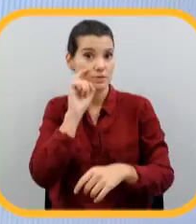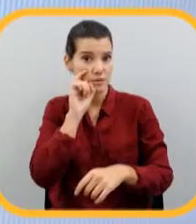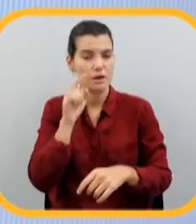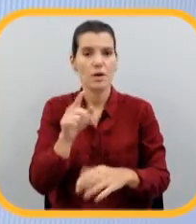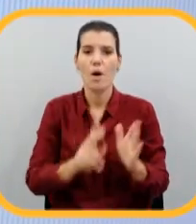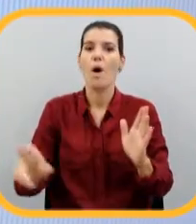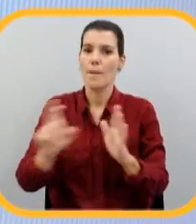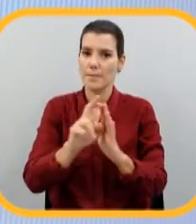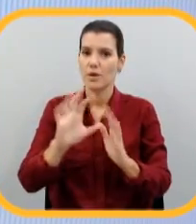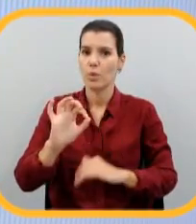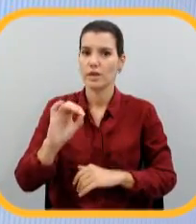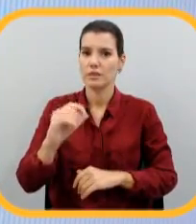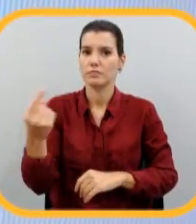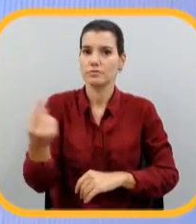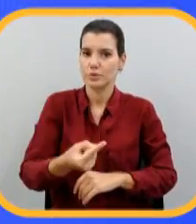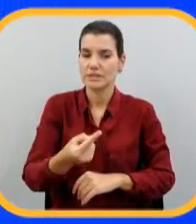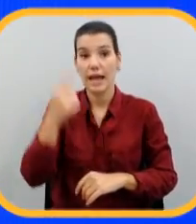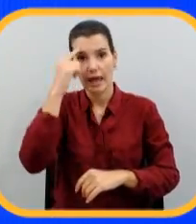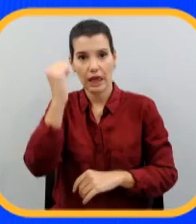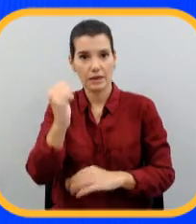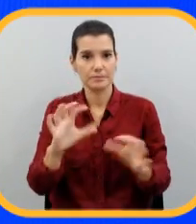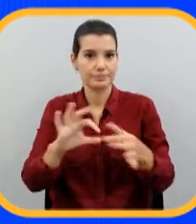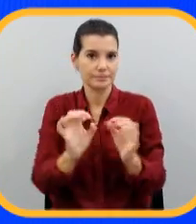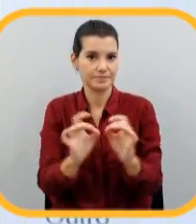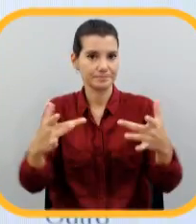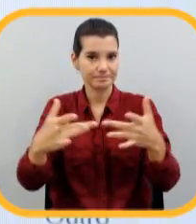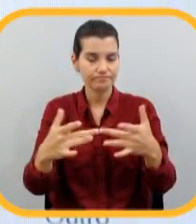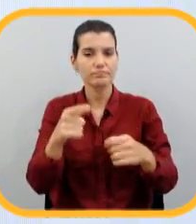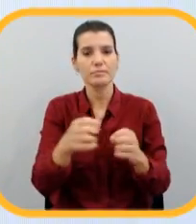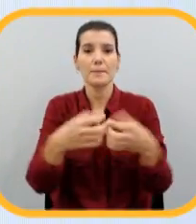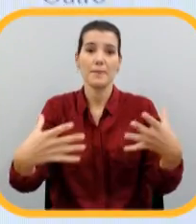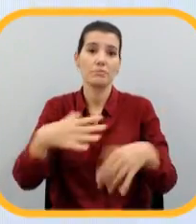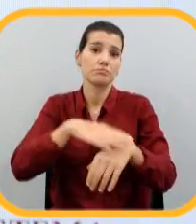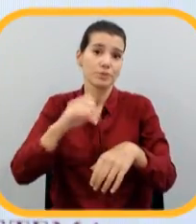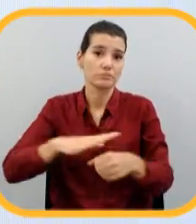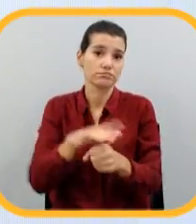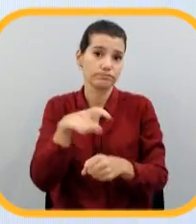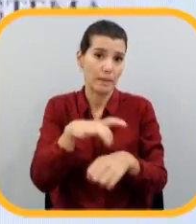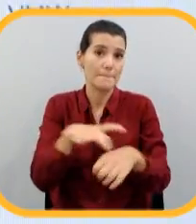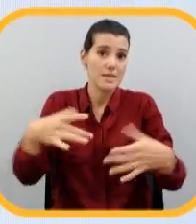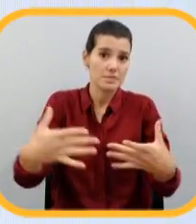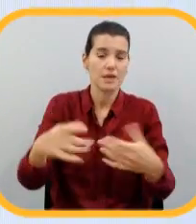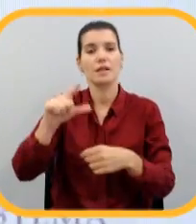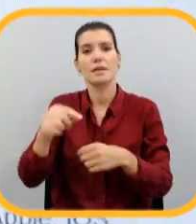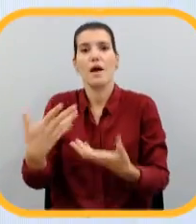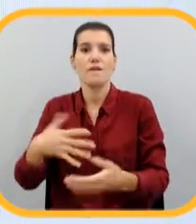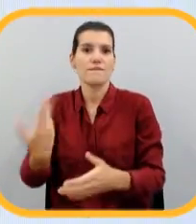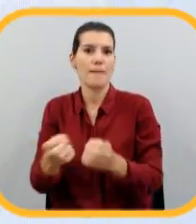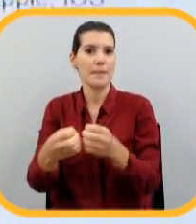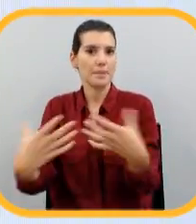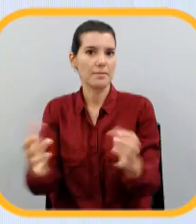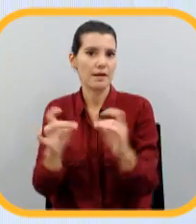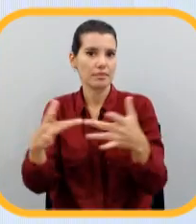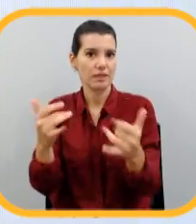Cibersegurança verificou um aumento de cerca de 80% no número de cibercrimes, um valor intensificado tanto pela pandemia da Covid-19 como pela